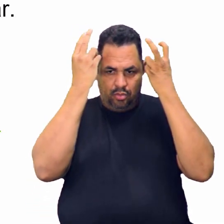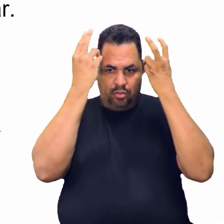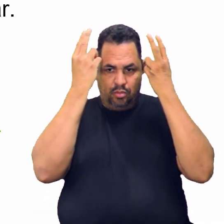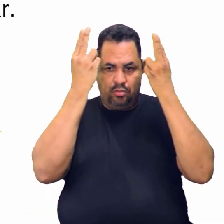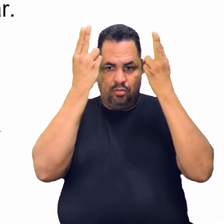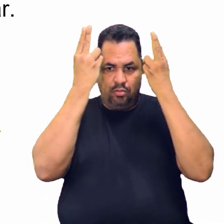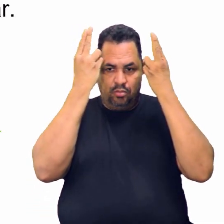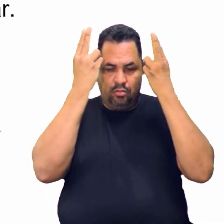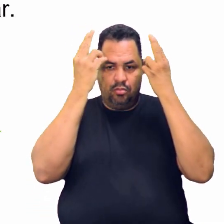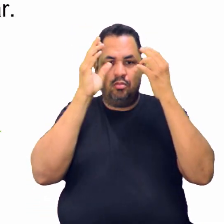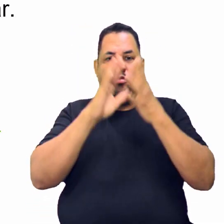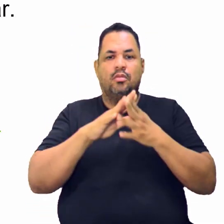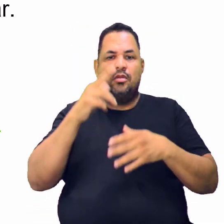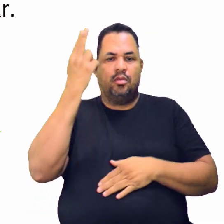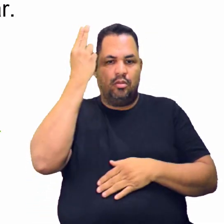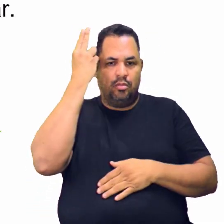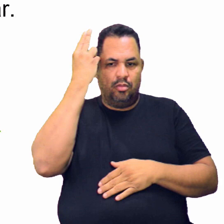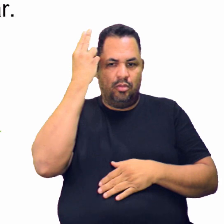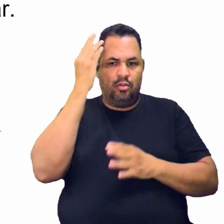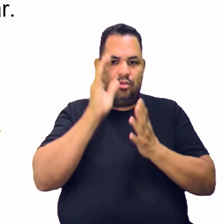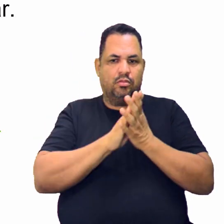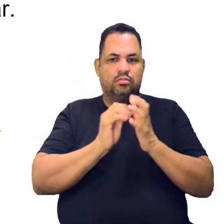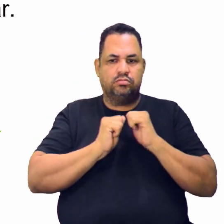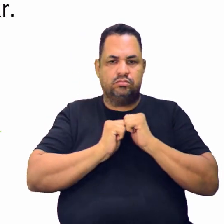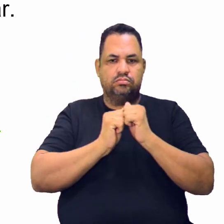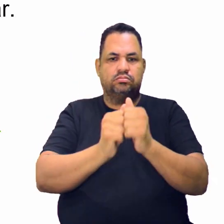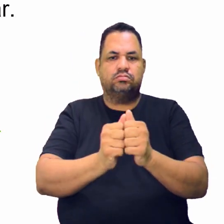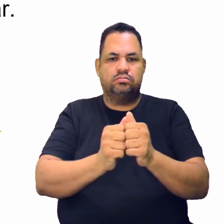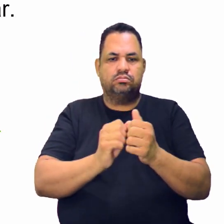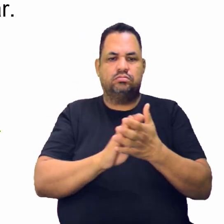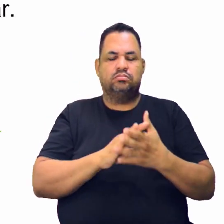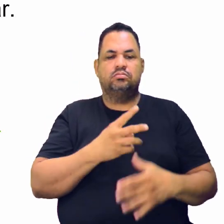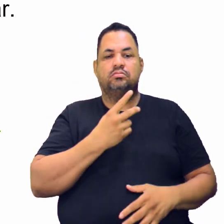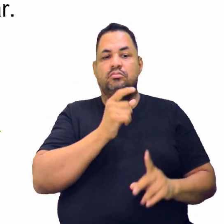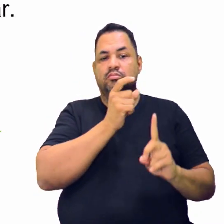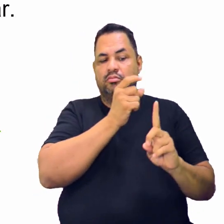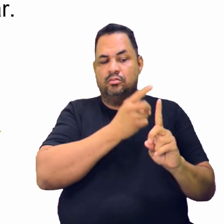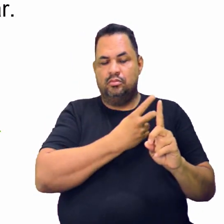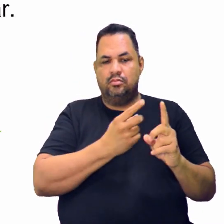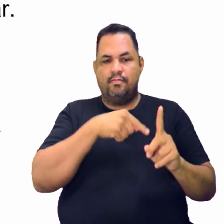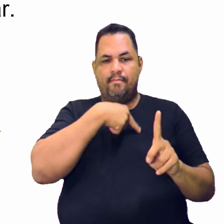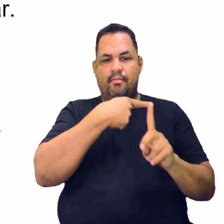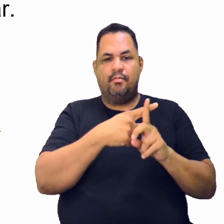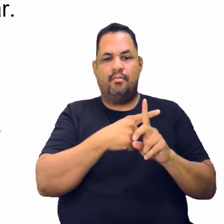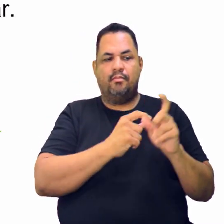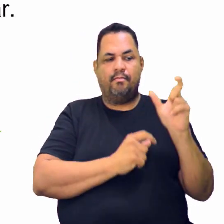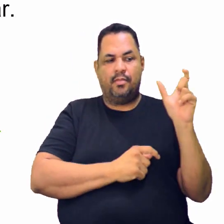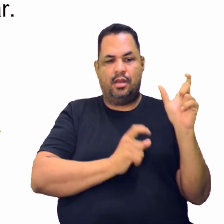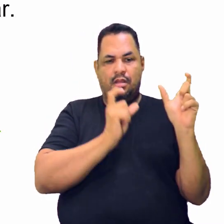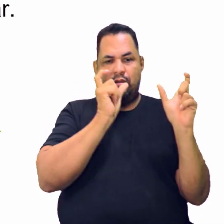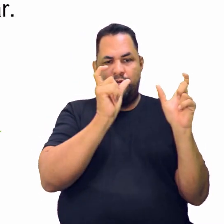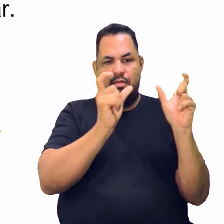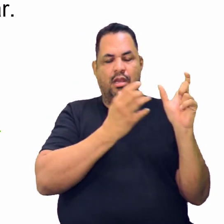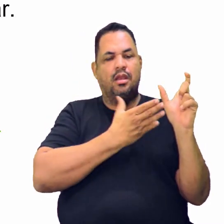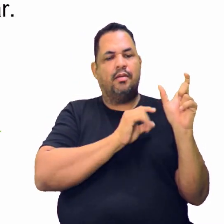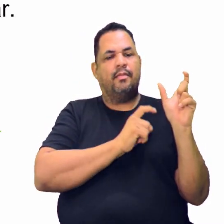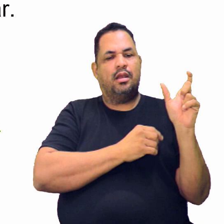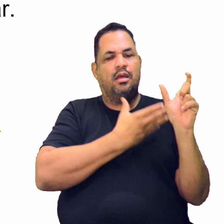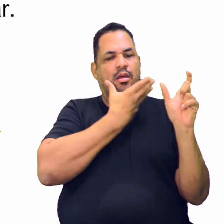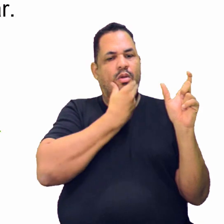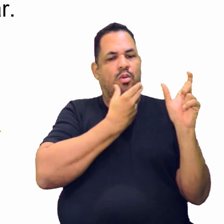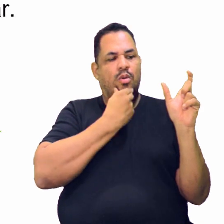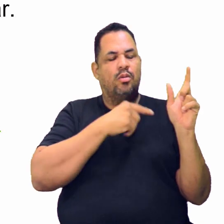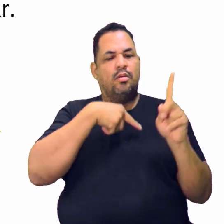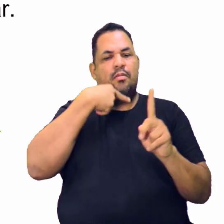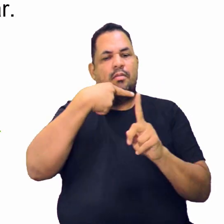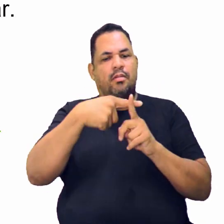ó, sujeito composto possui mais de uma palavra como núcleo. Então, eu tenho a palavra homem e